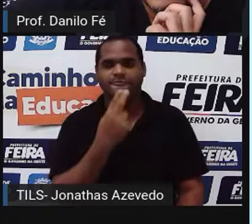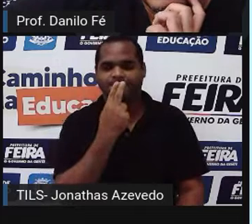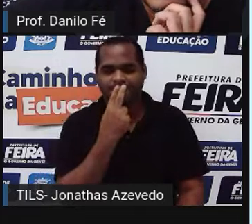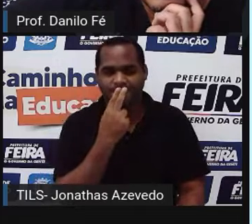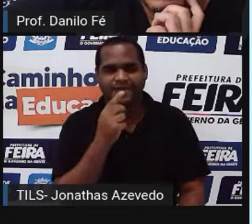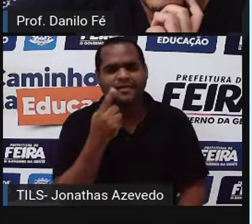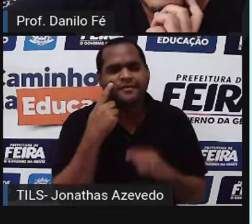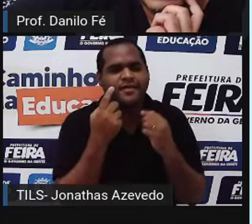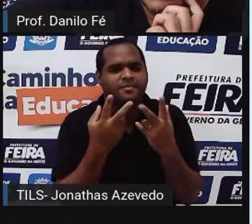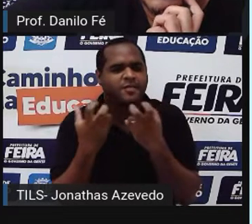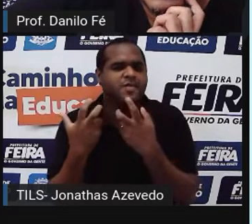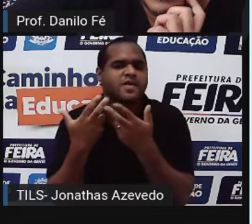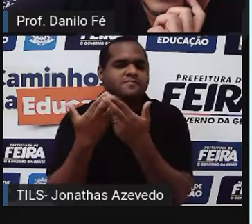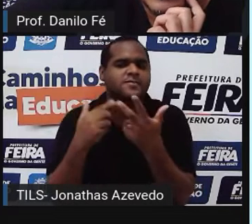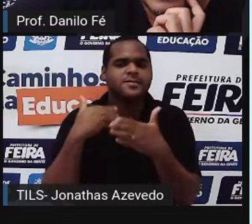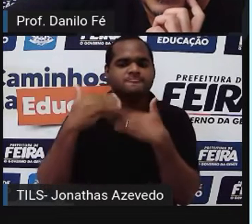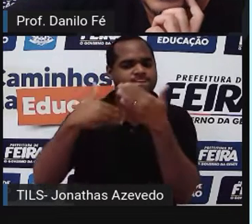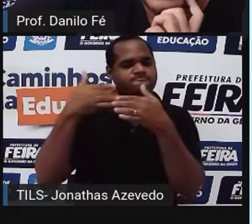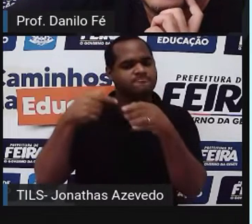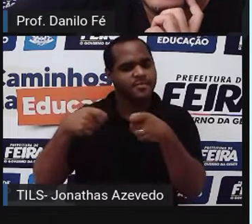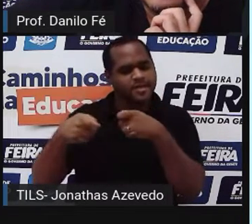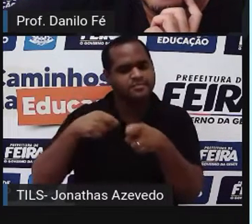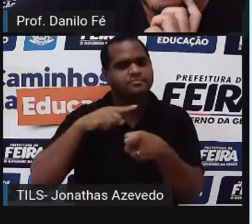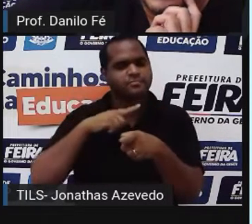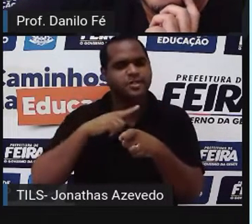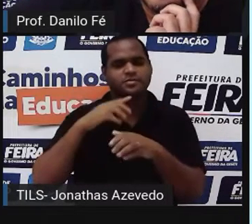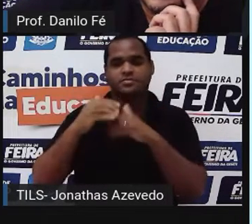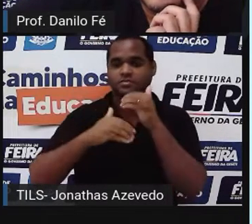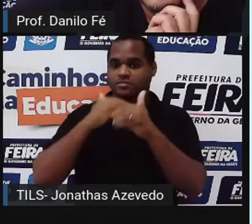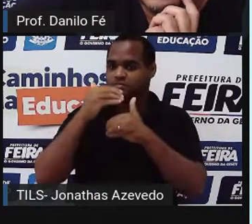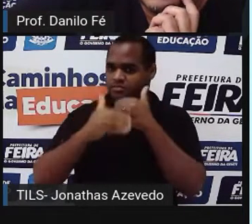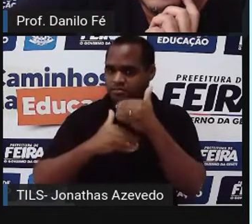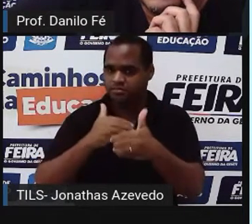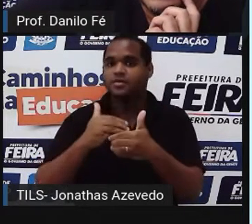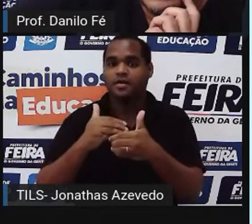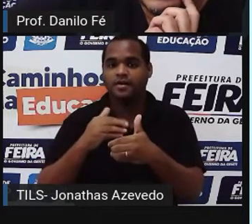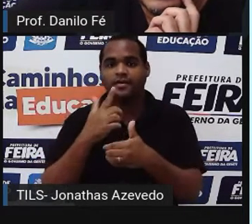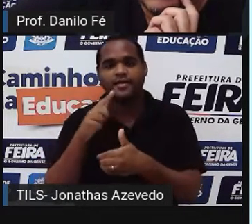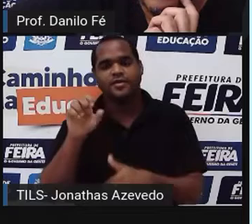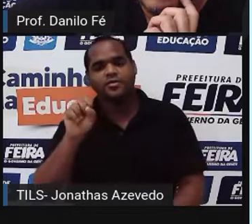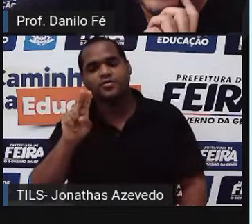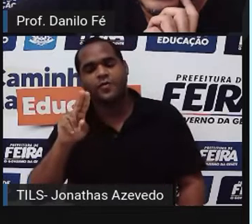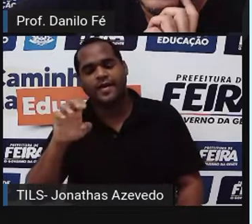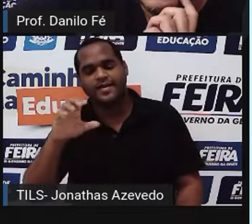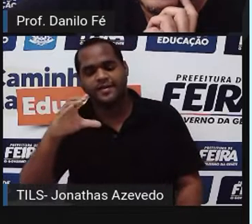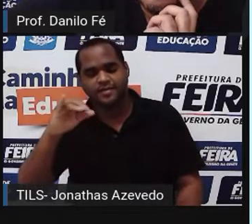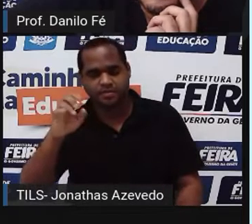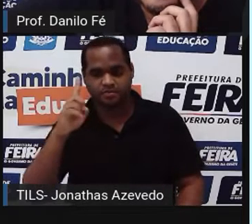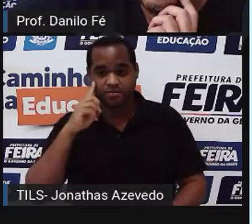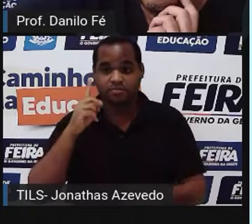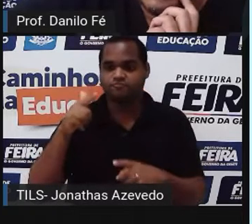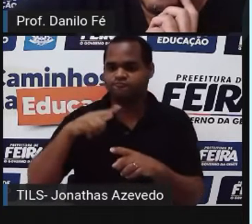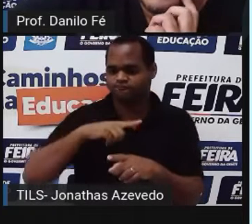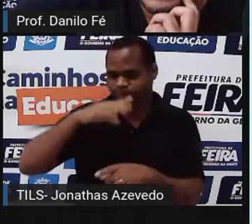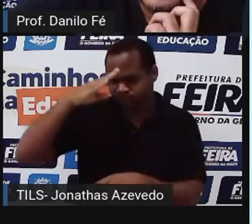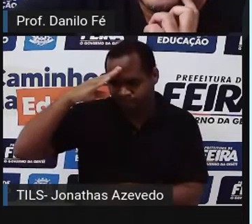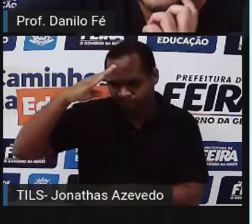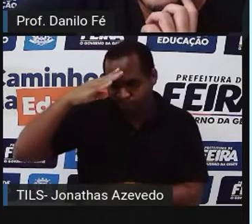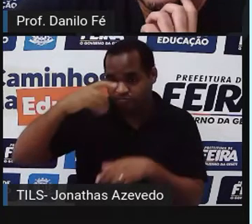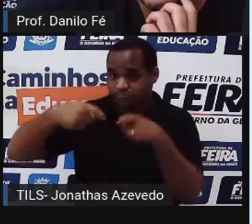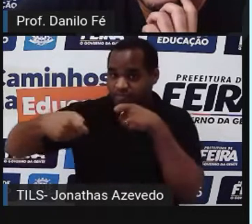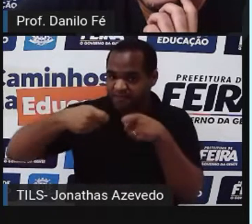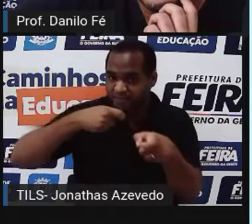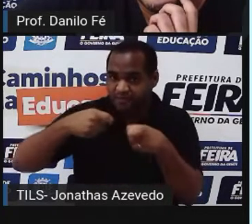tinha que avançar. Aqui, gente, Noruega e Suécia, houve batalhas também bem pesadas